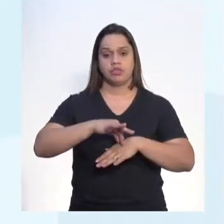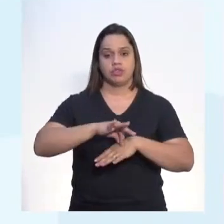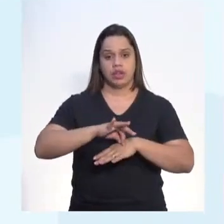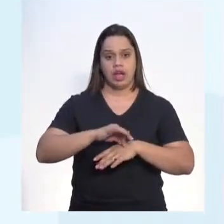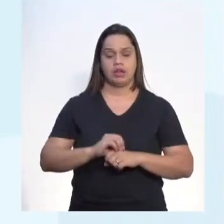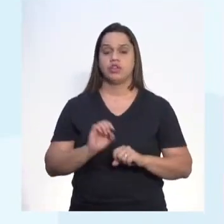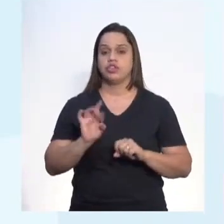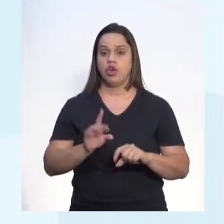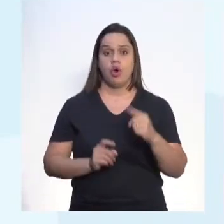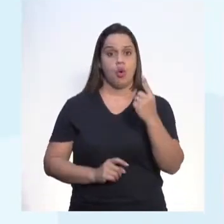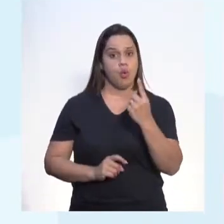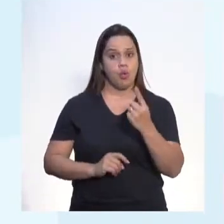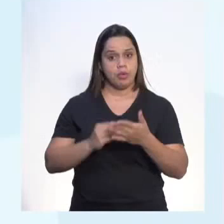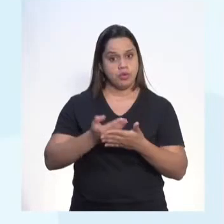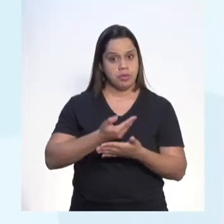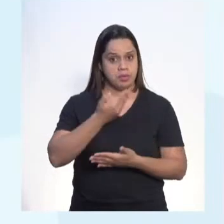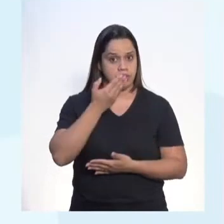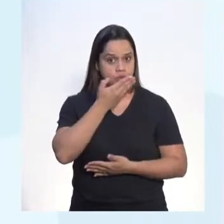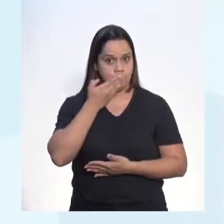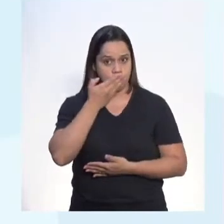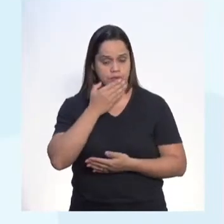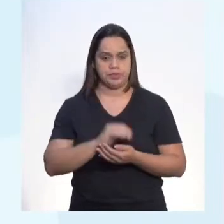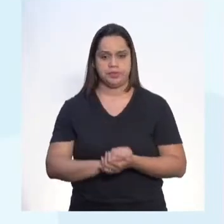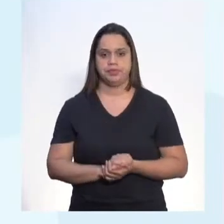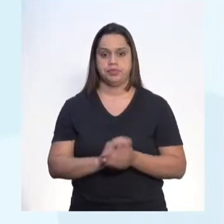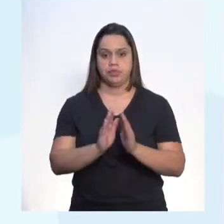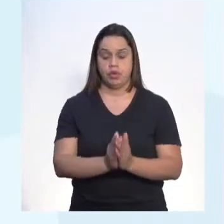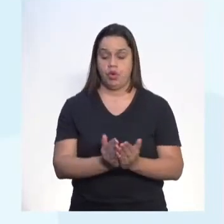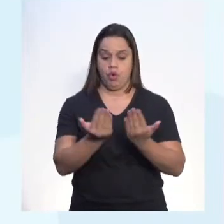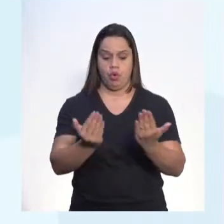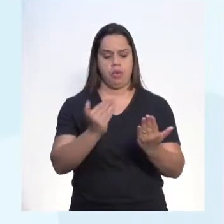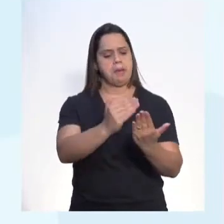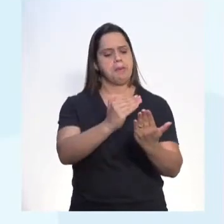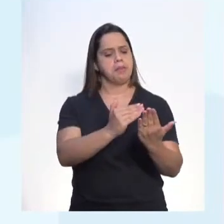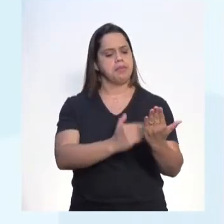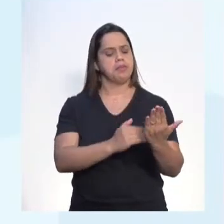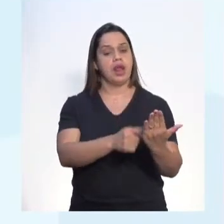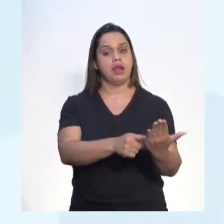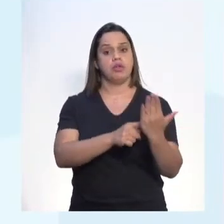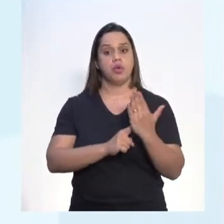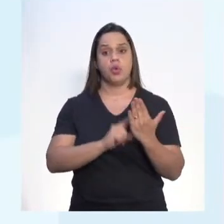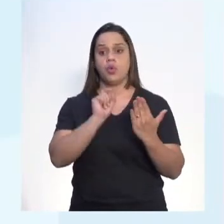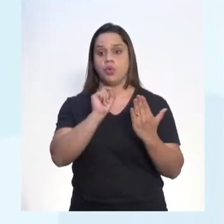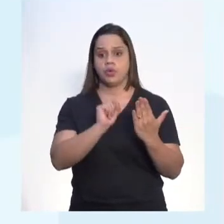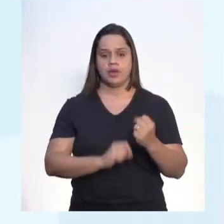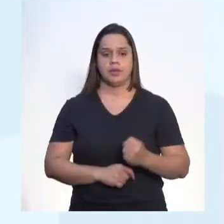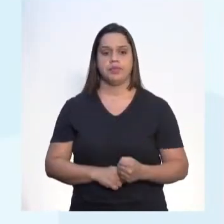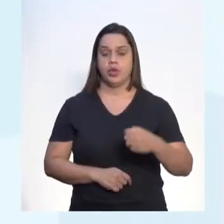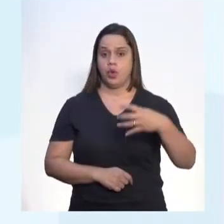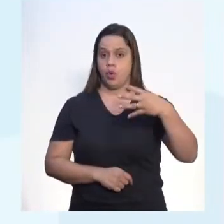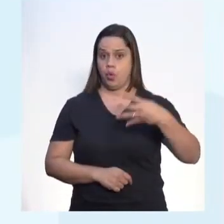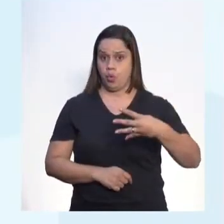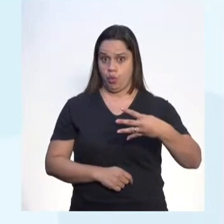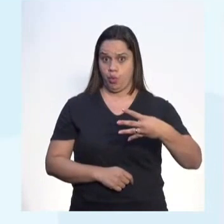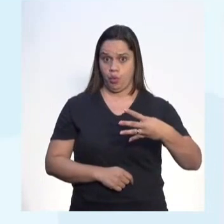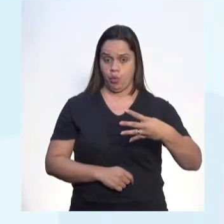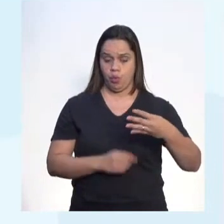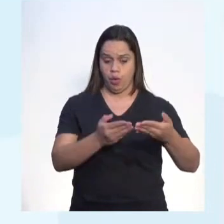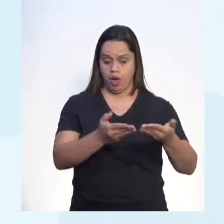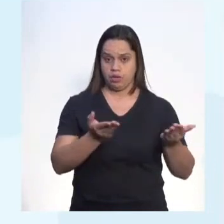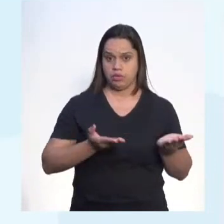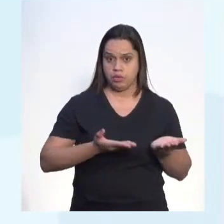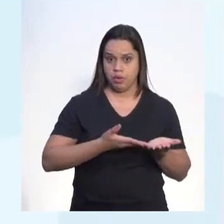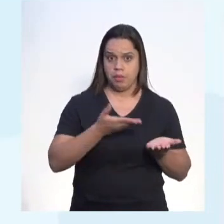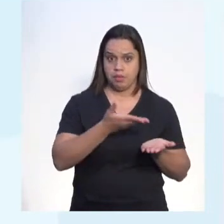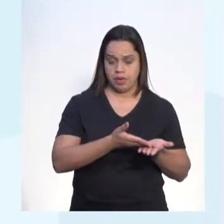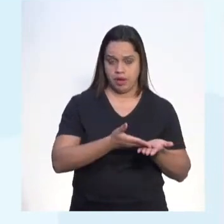só sobremesa. O cardápio deste restaurante oferece 4 pratos distintos